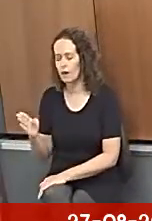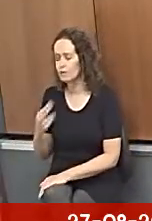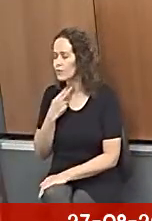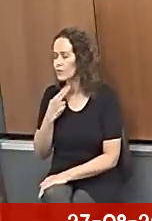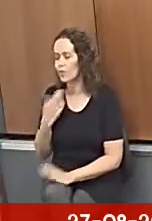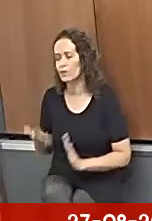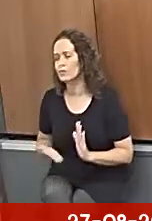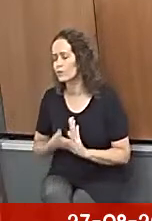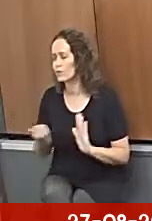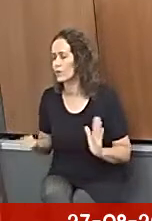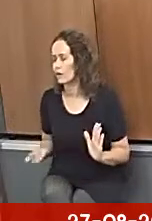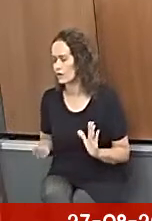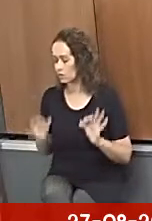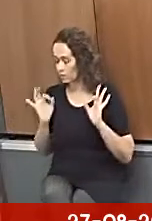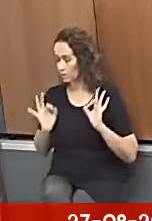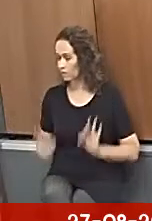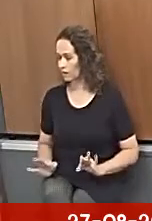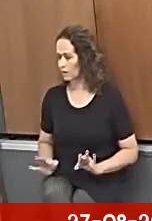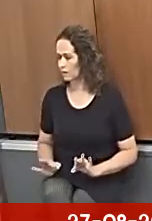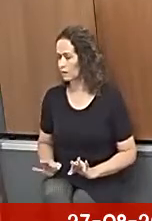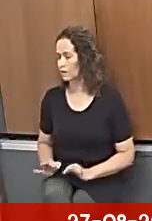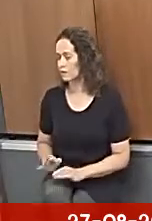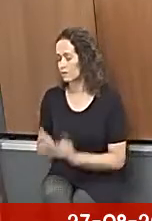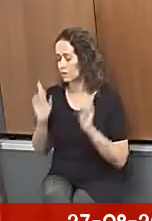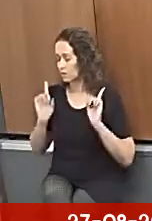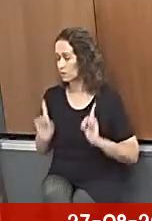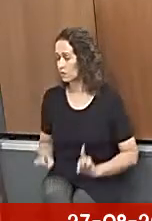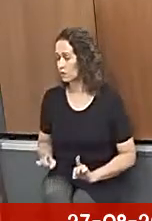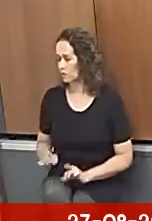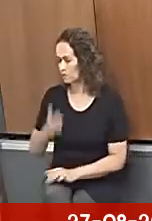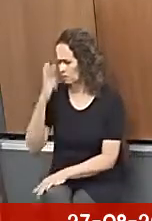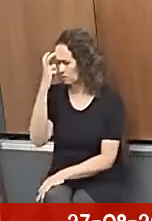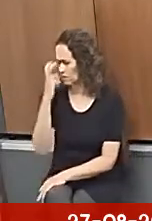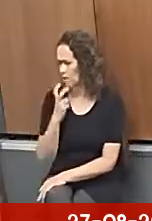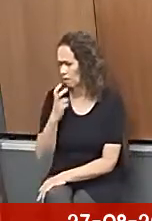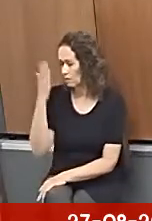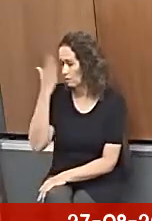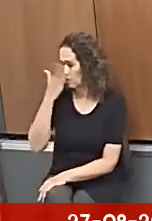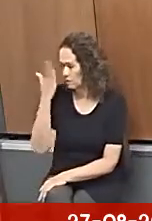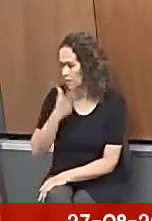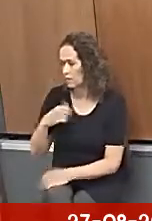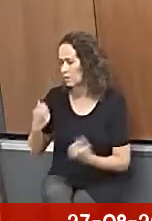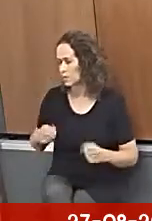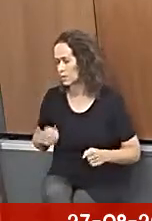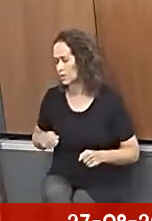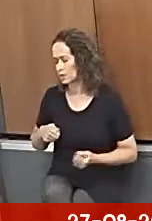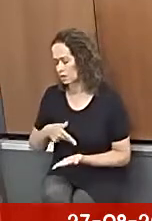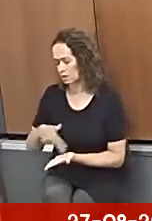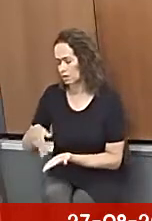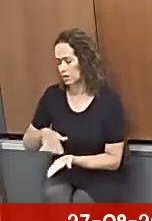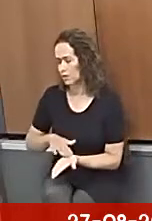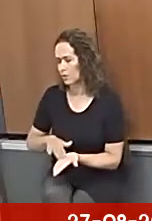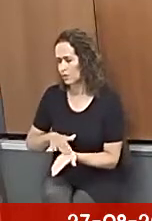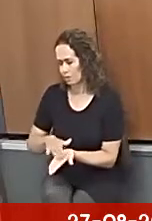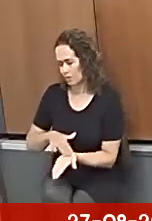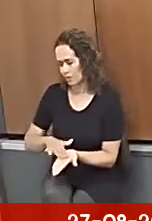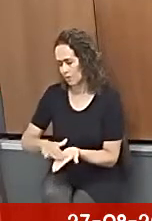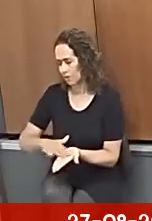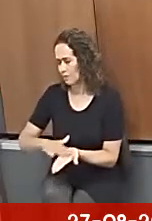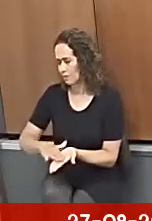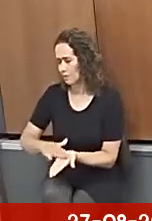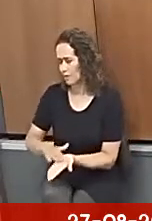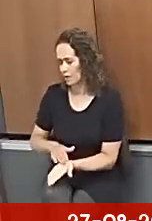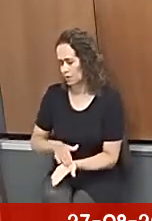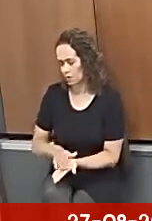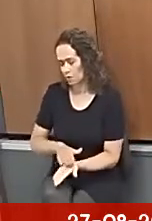a dignidade do deficiente visual daqui do cego que tem que ter o piso tátil para o acesso a todos os lugares não pode ser